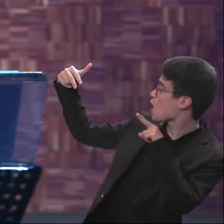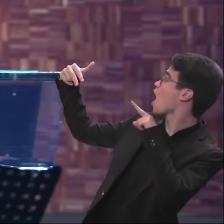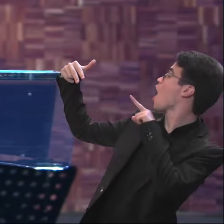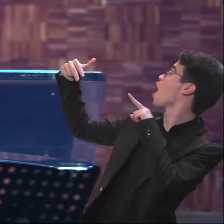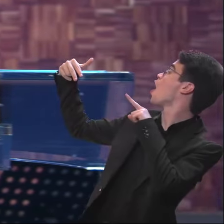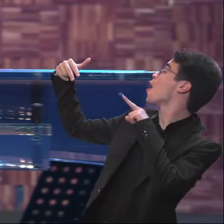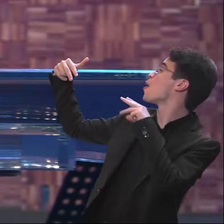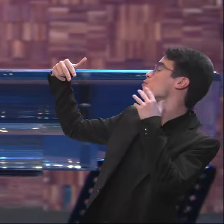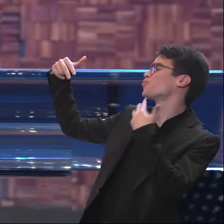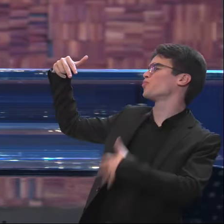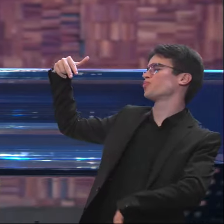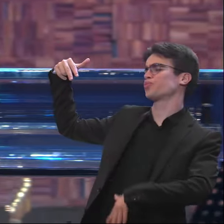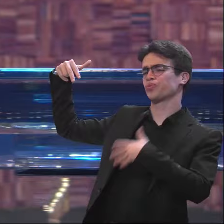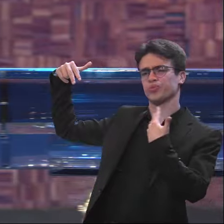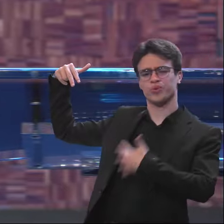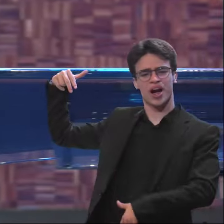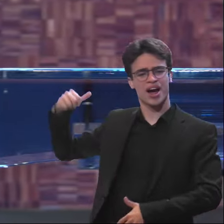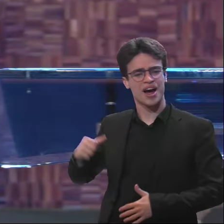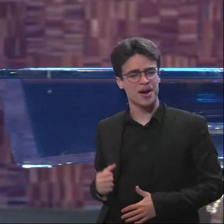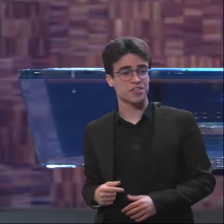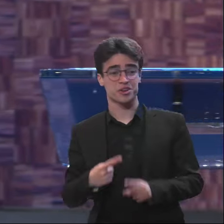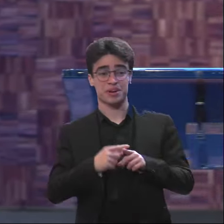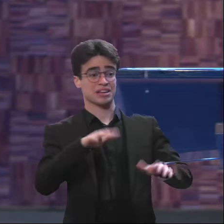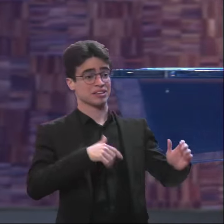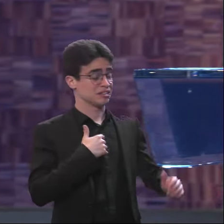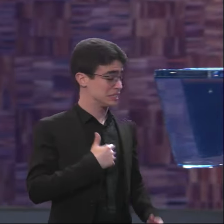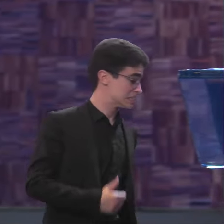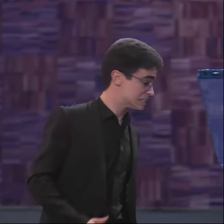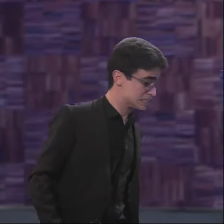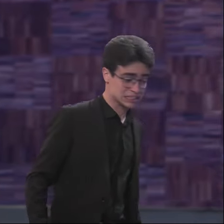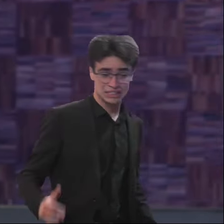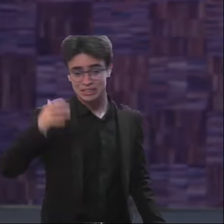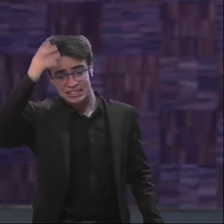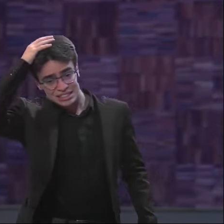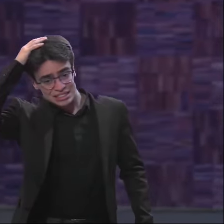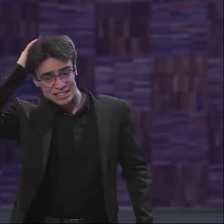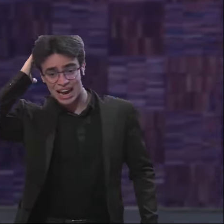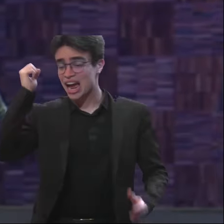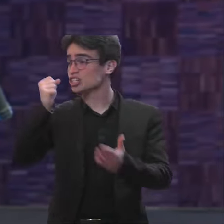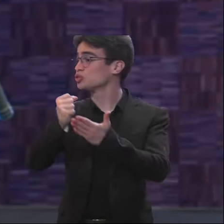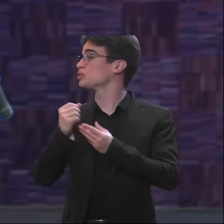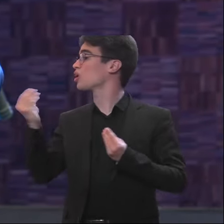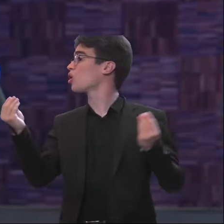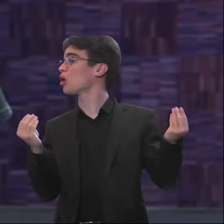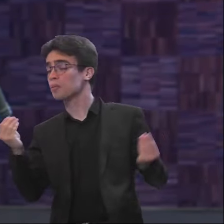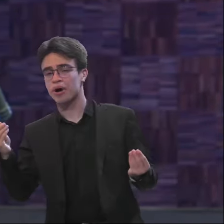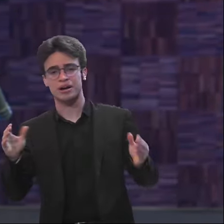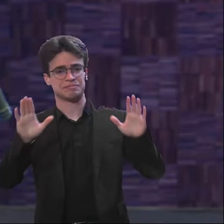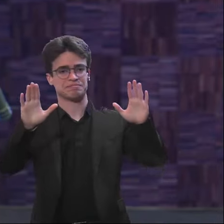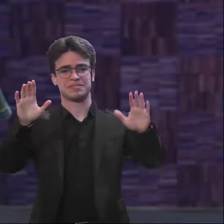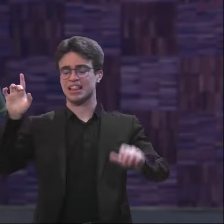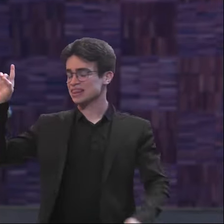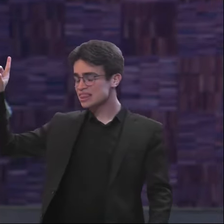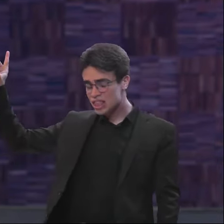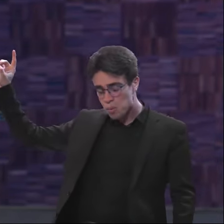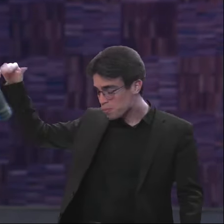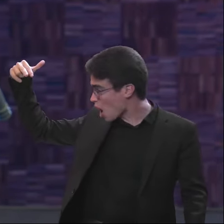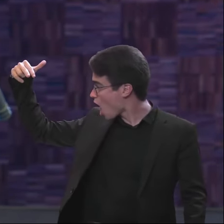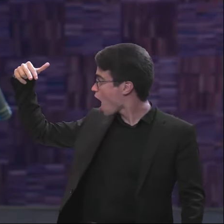Quando não sabemos de onde virá o nosso socorro, então ele aparece e nós temos que olhar para